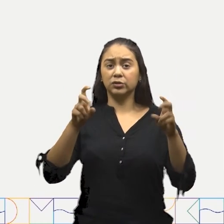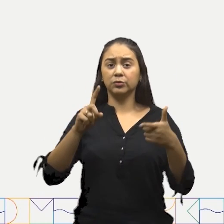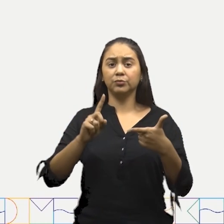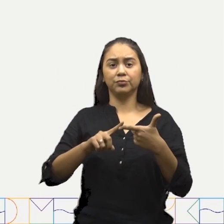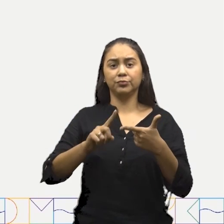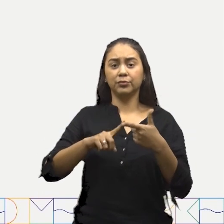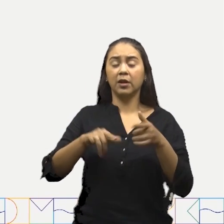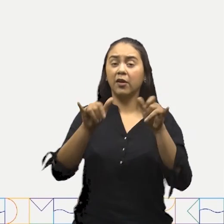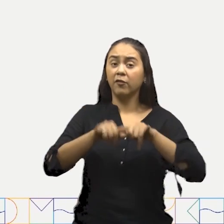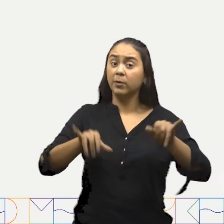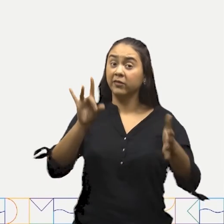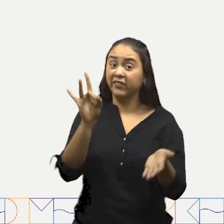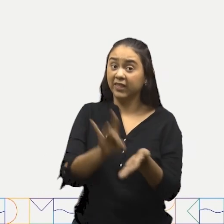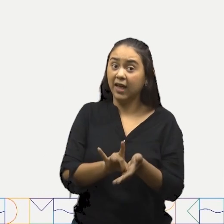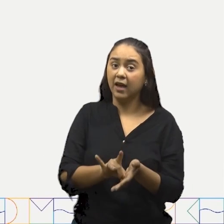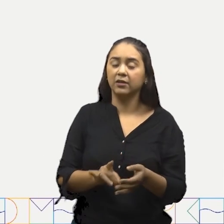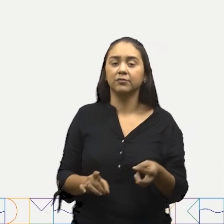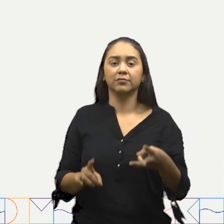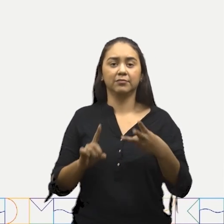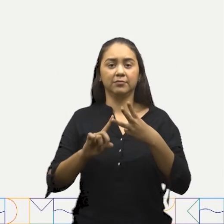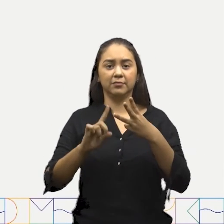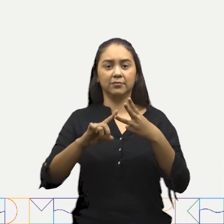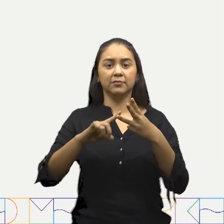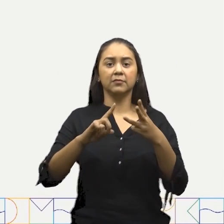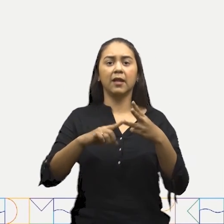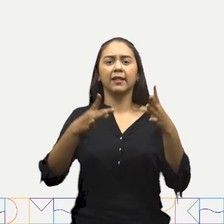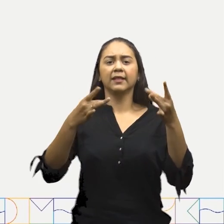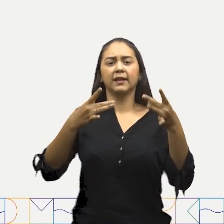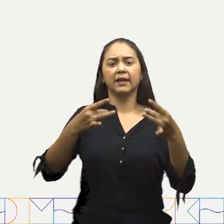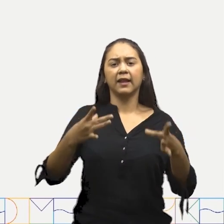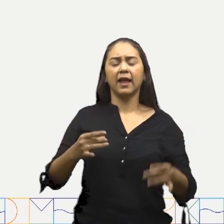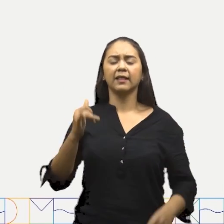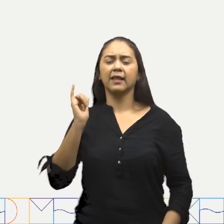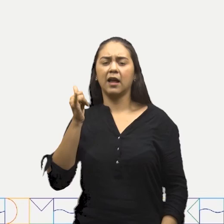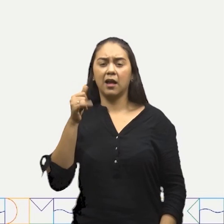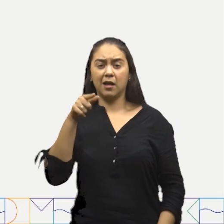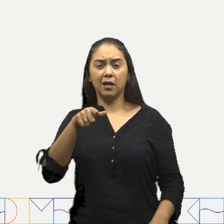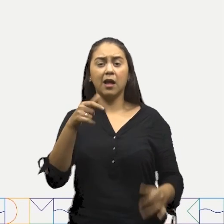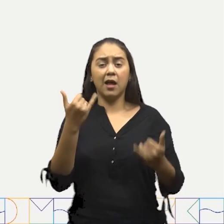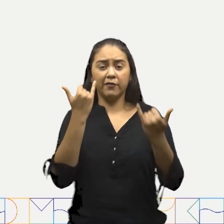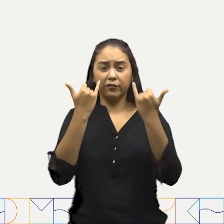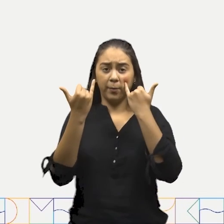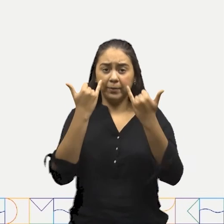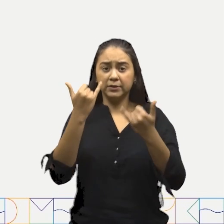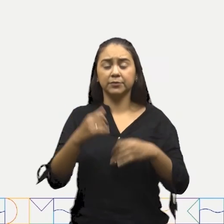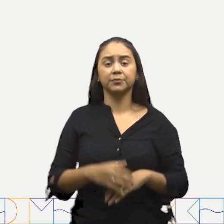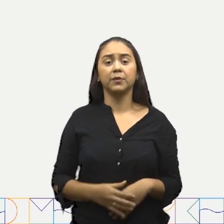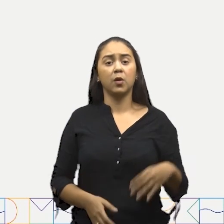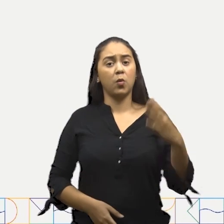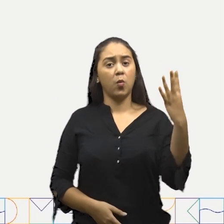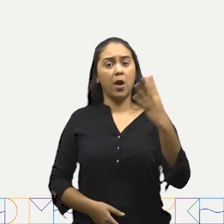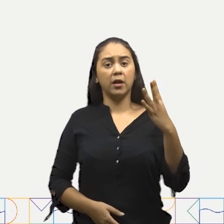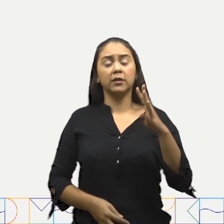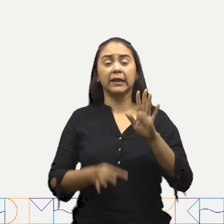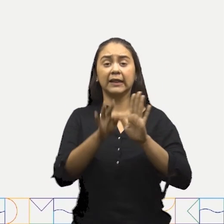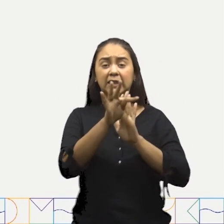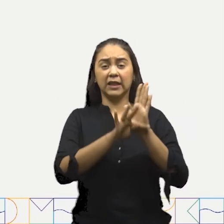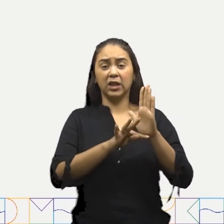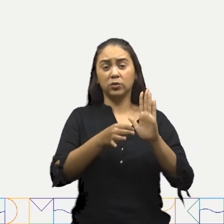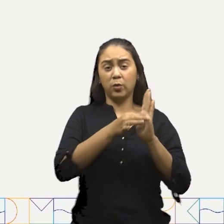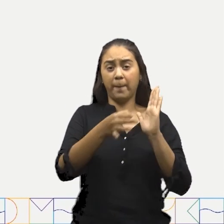2. Informação real. 3. Descrição ou narração da informação. 4.